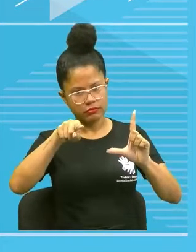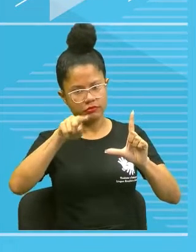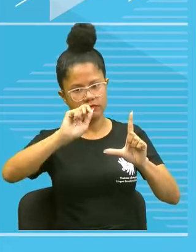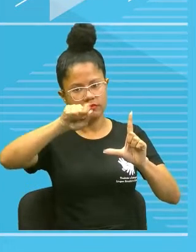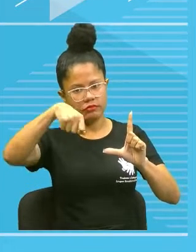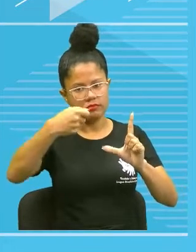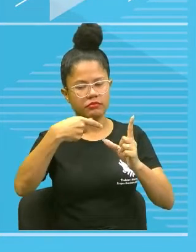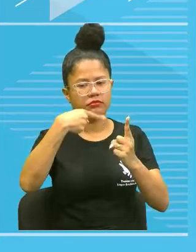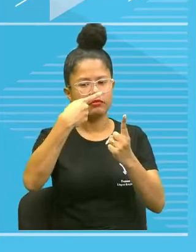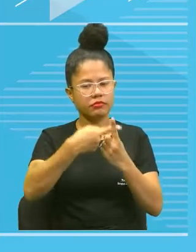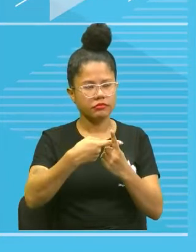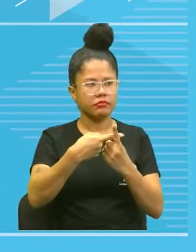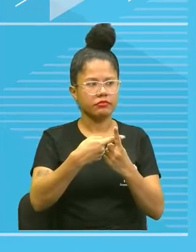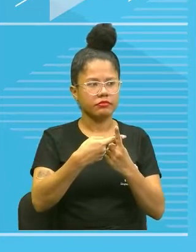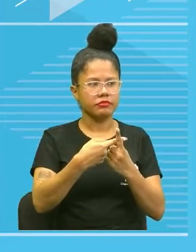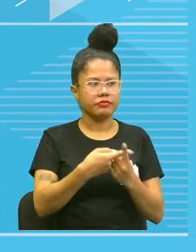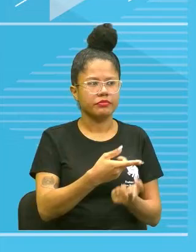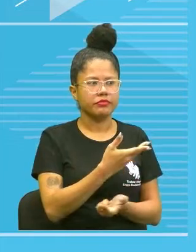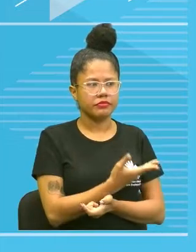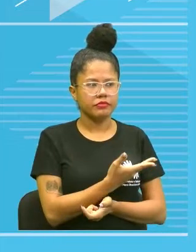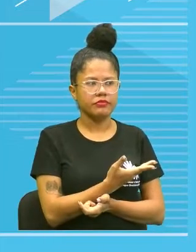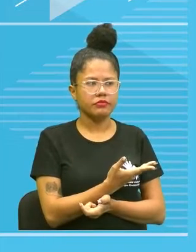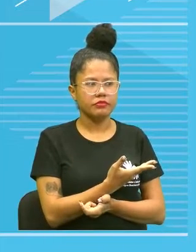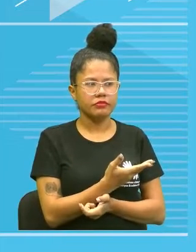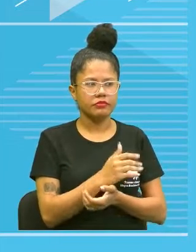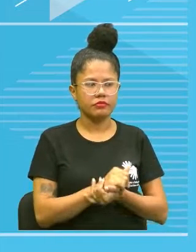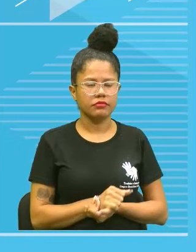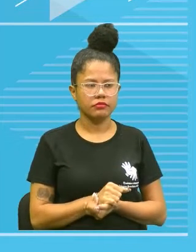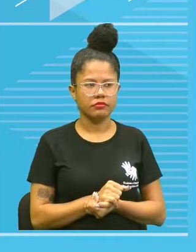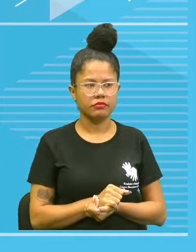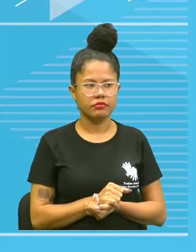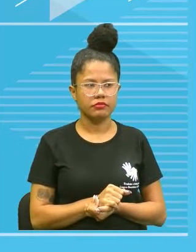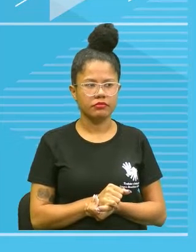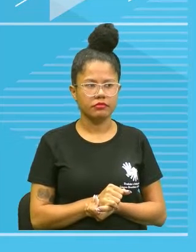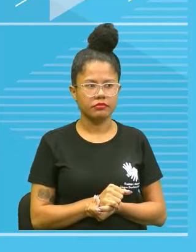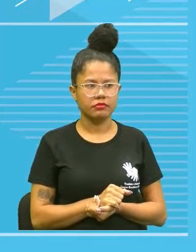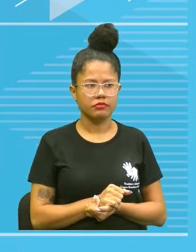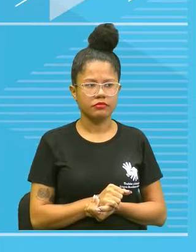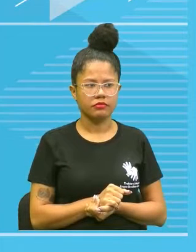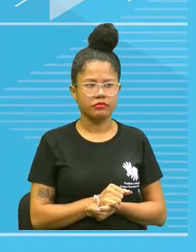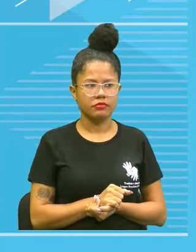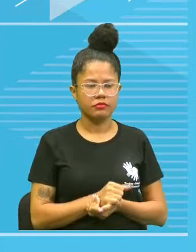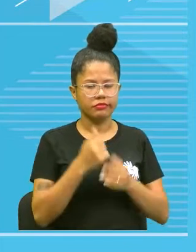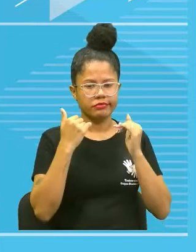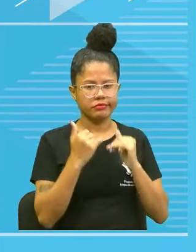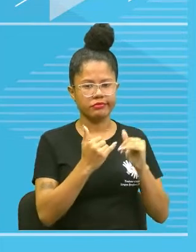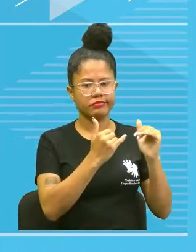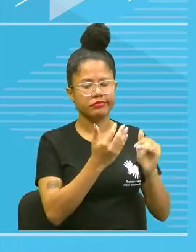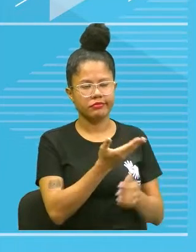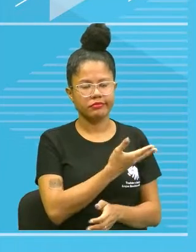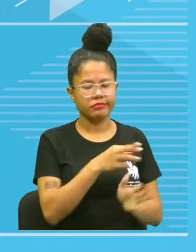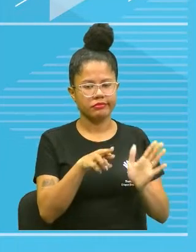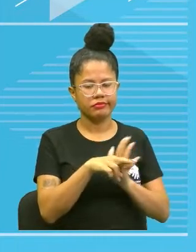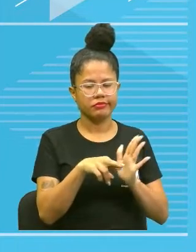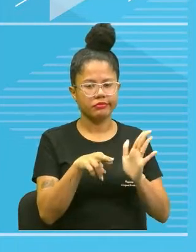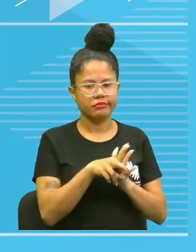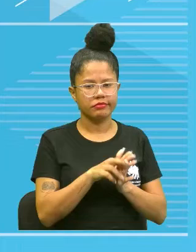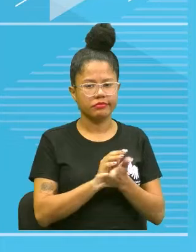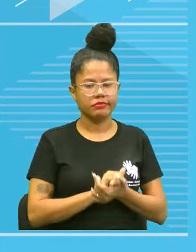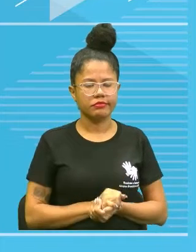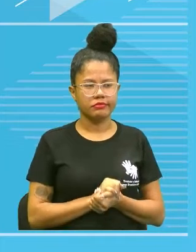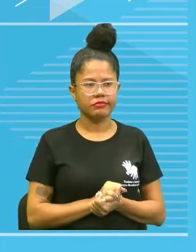B, você tem esse movimento, depois volta de B para A. Então, a gente vai respeitar a seguinte convenção. Sentido